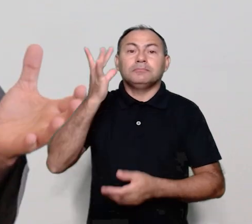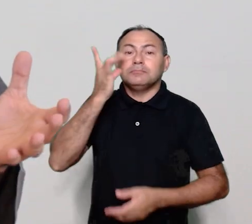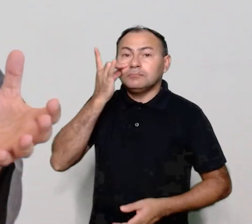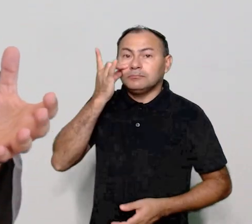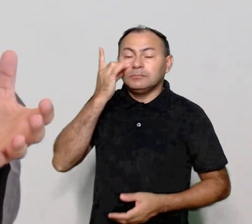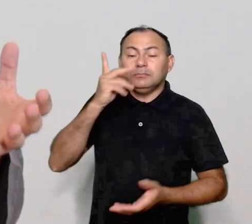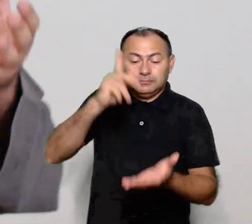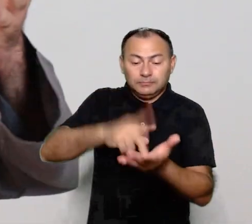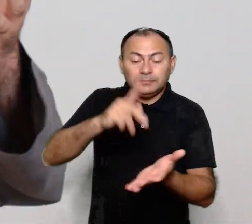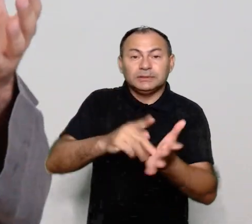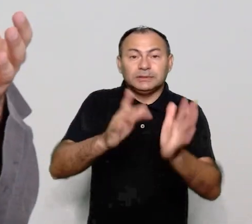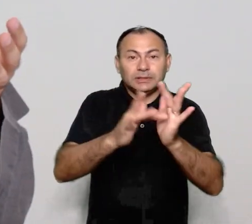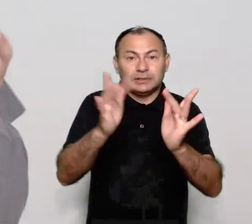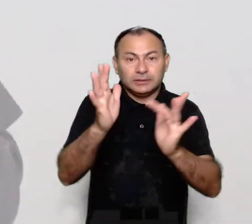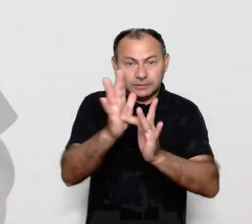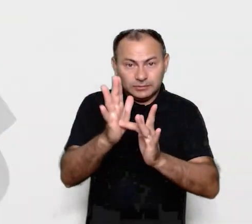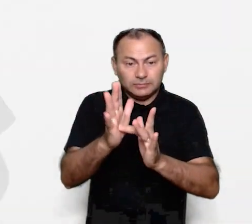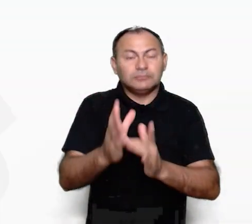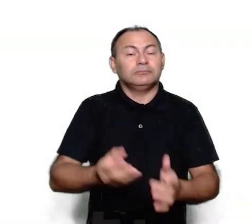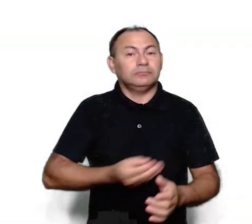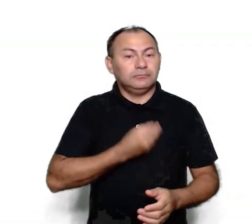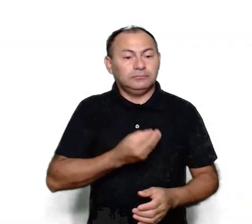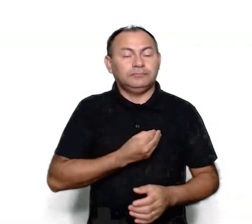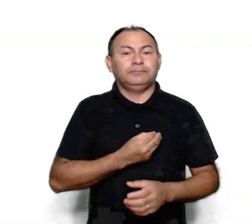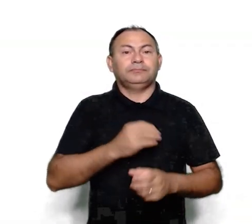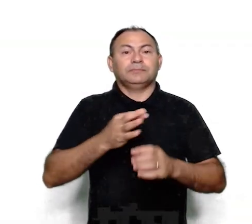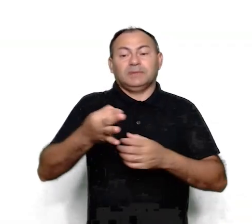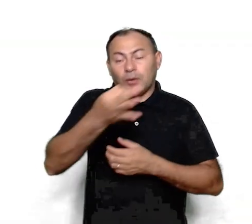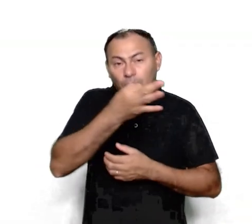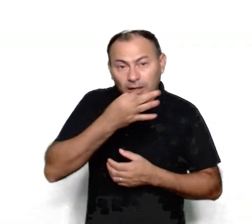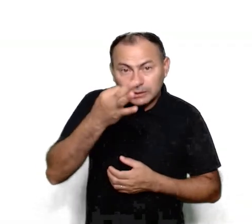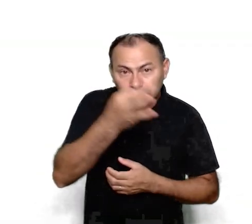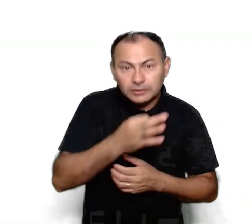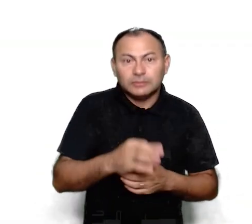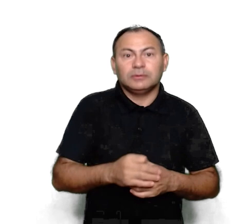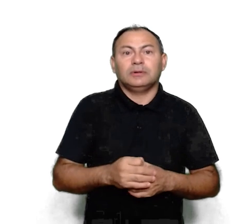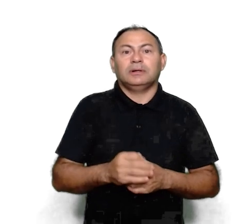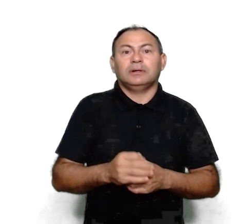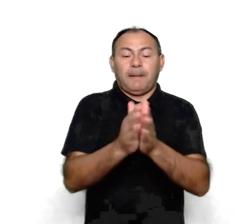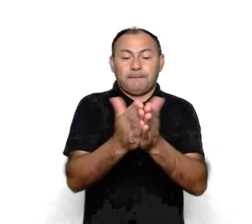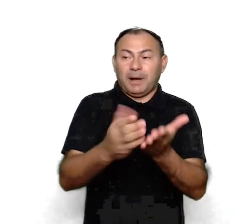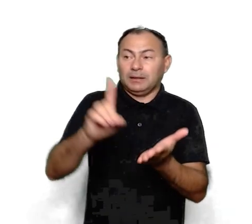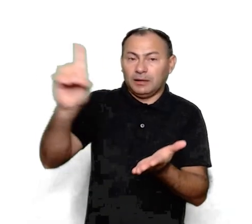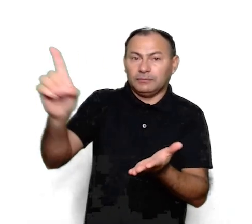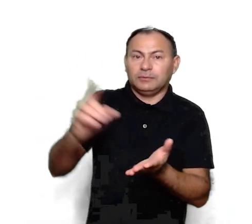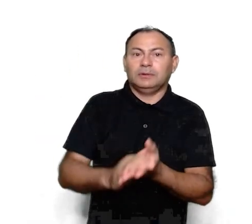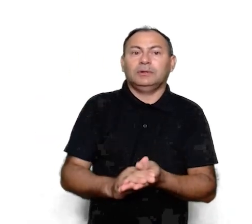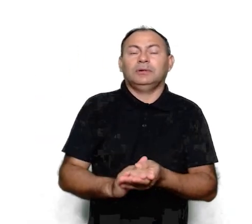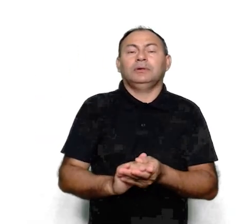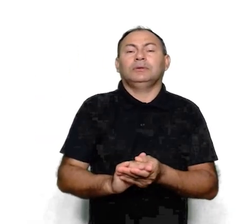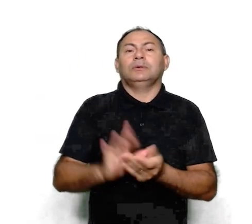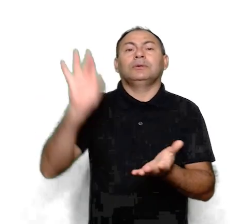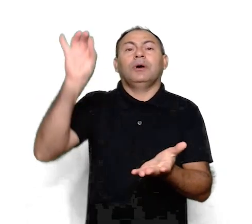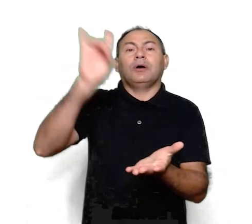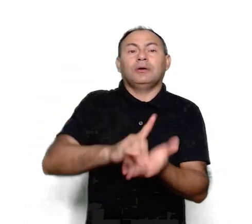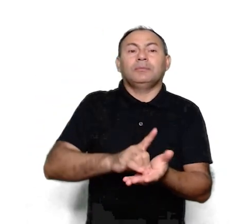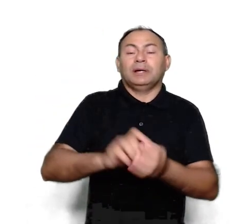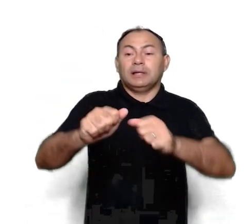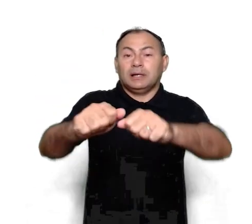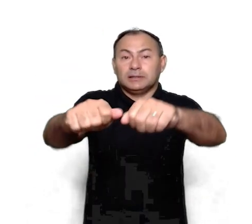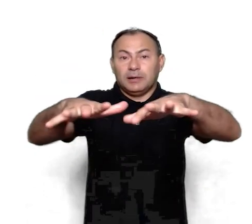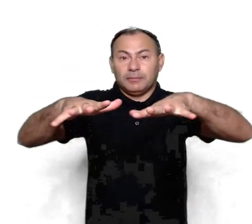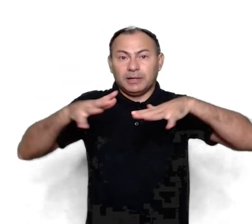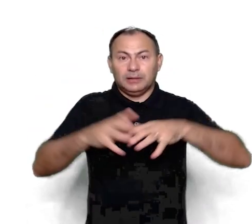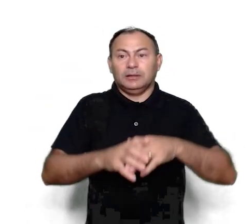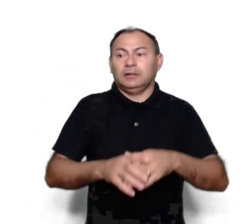presença alargada de Cristo. Cristo está presente na Eucaristia, na palavra, no ministro, na